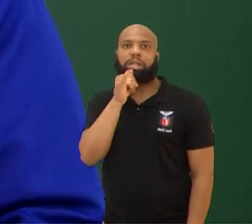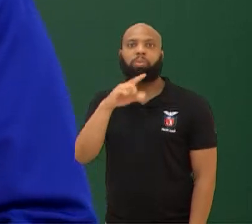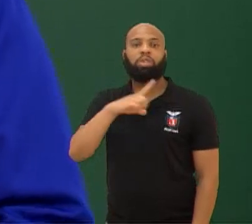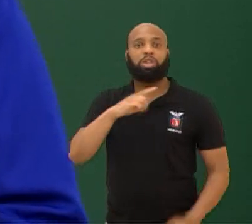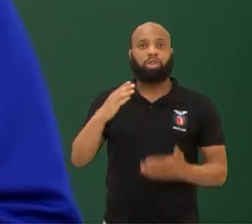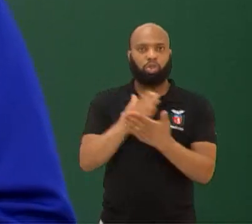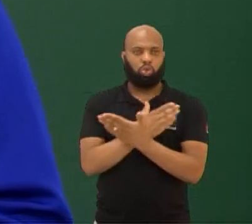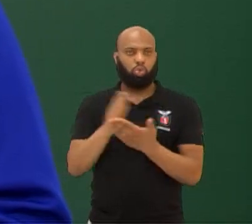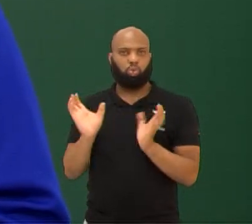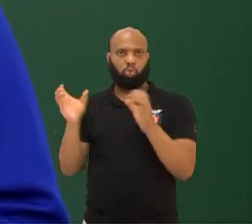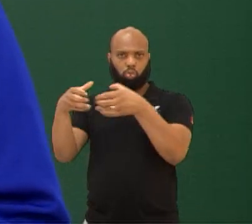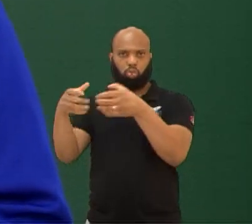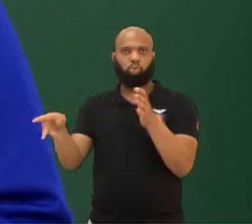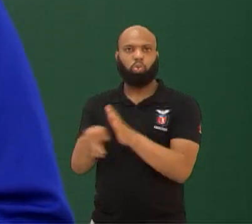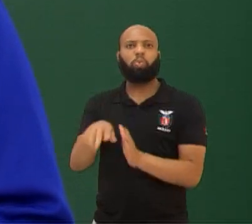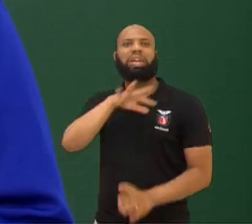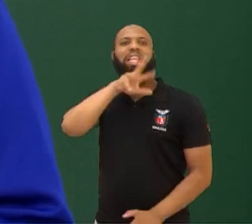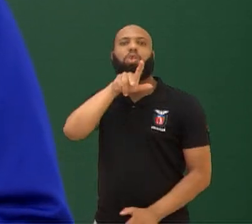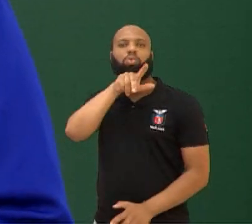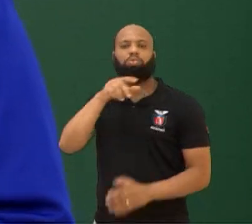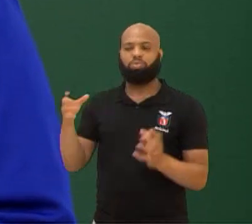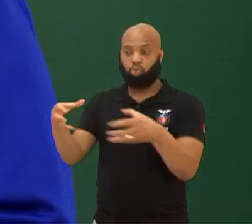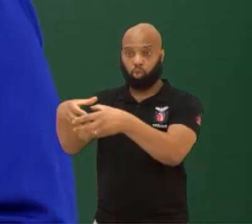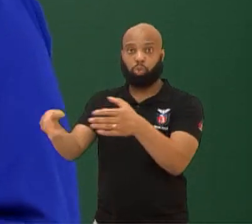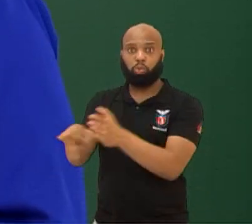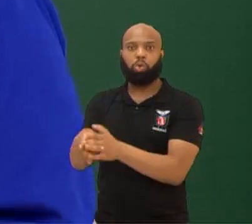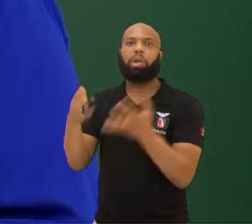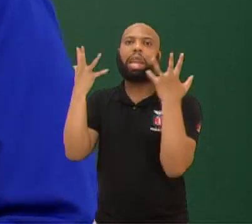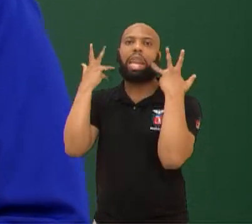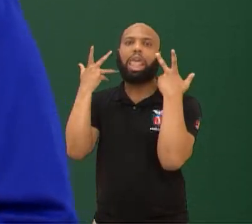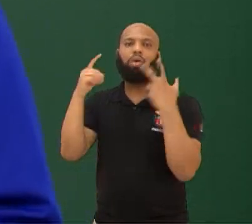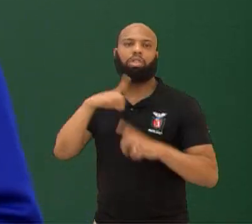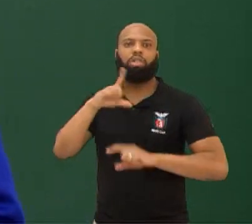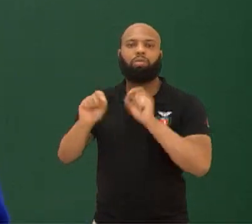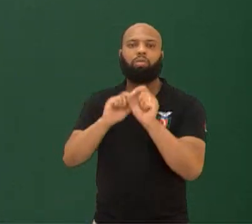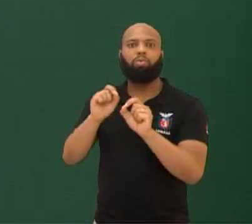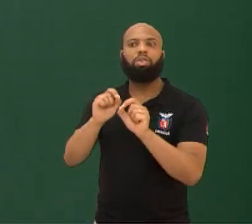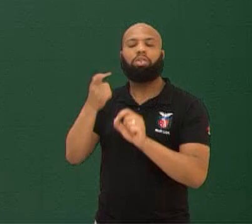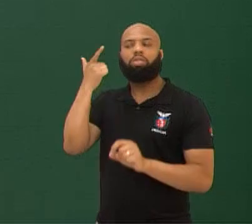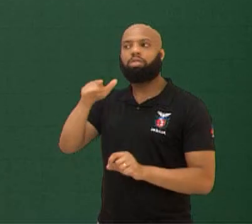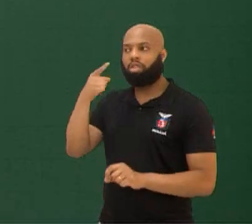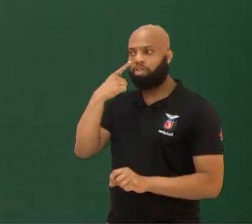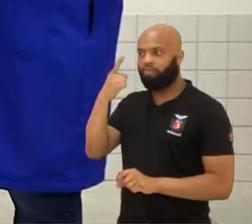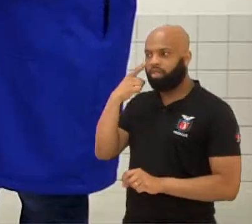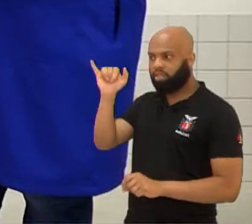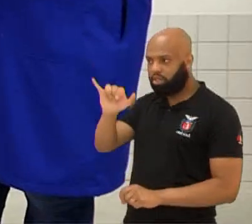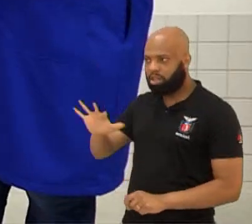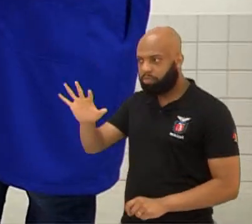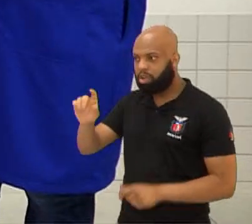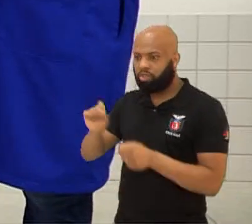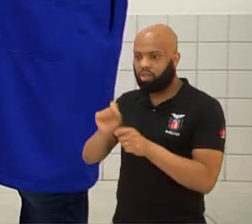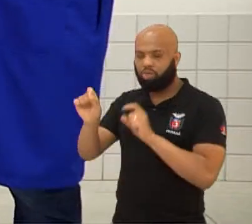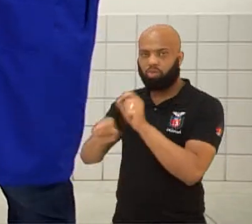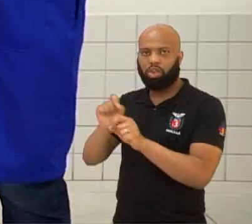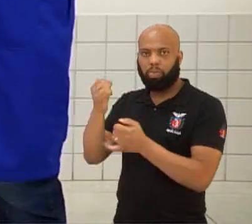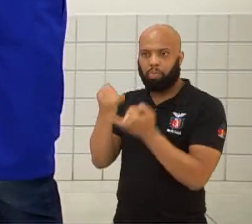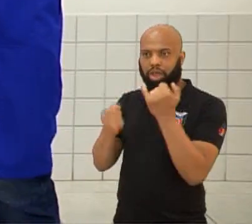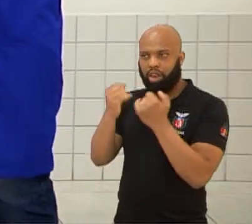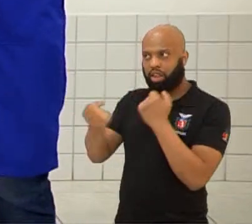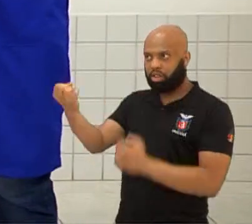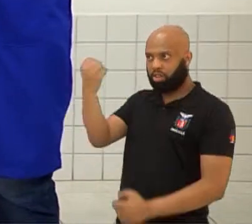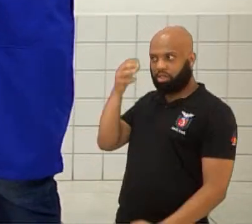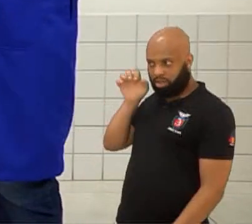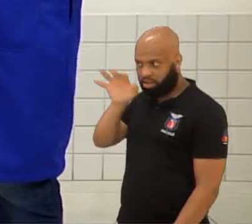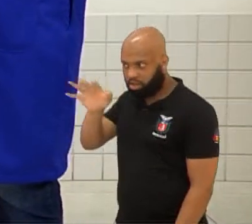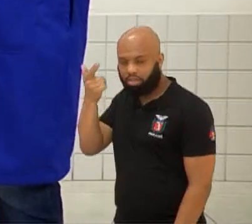vão apresentar estruturas que vão ser sensíveis à luz e eles vão refletir essa luz para gerar uma melhor imagem. Professor Jorge, mandaram uma pergunta aqui,